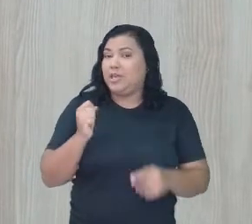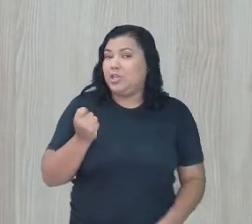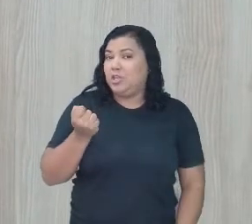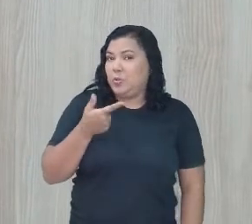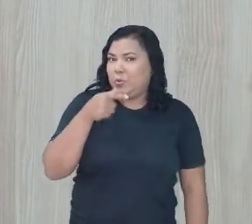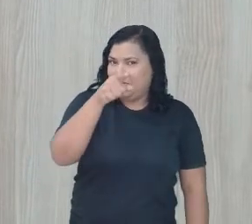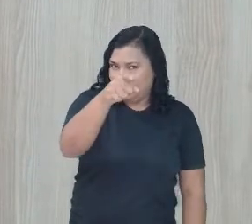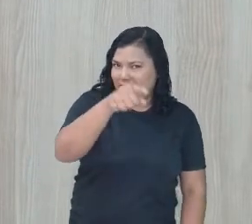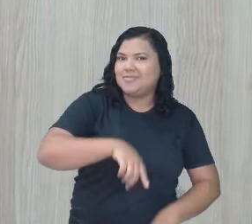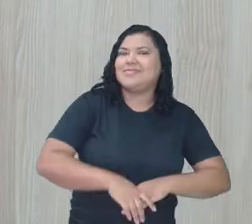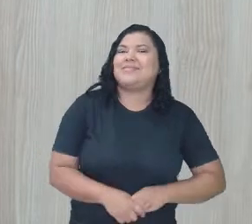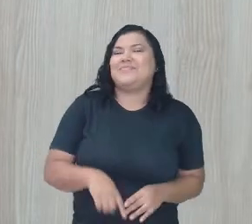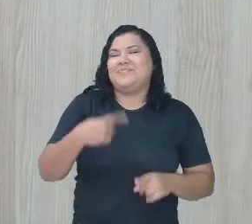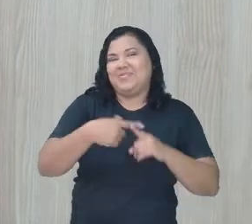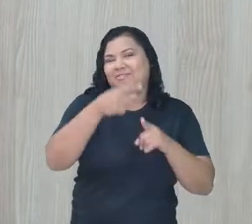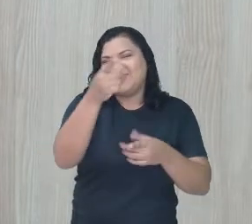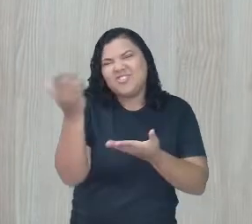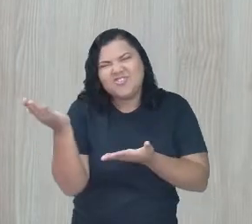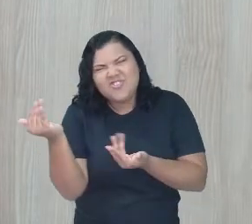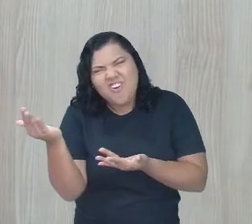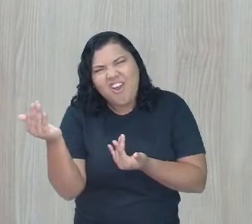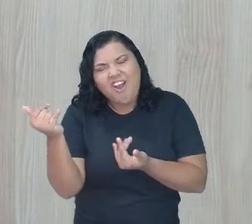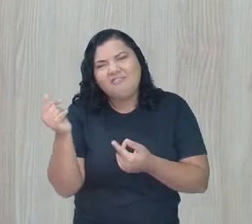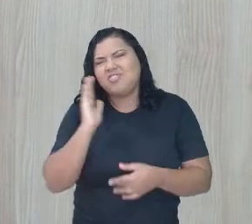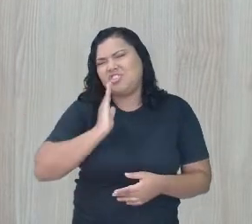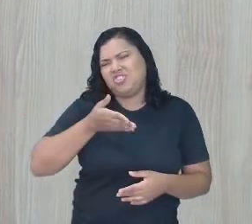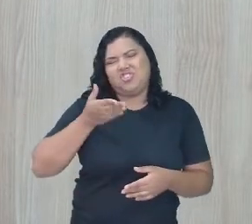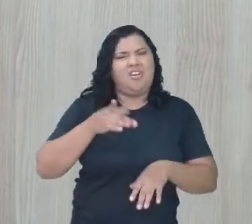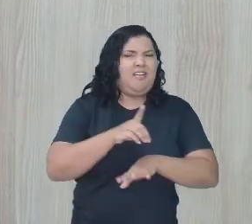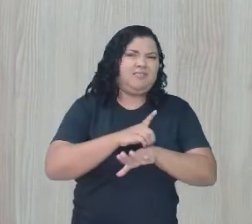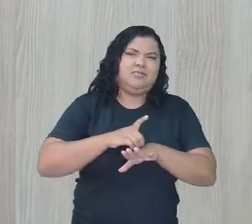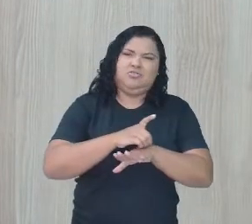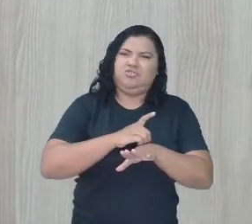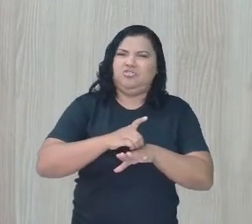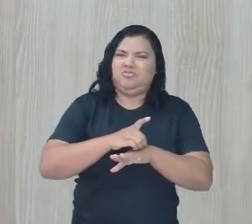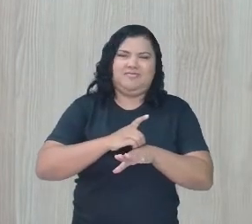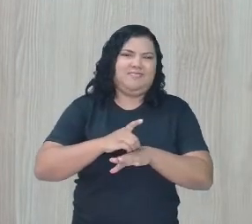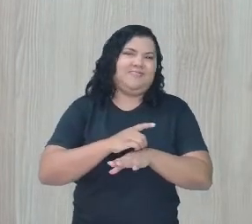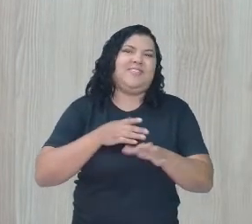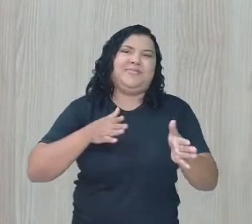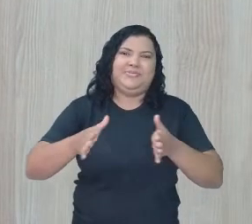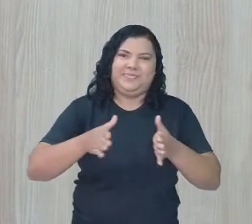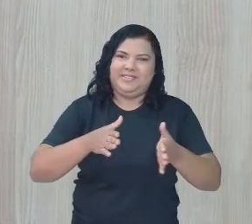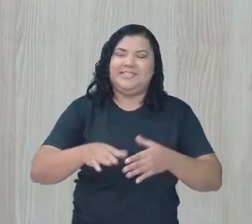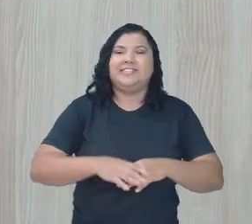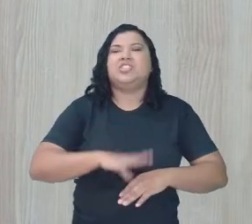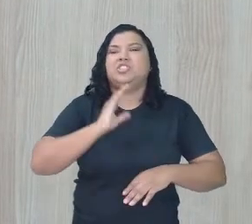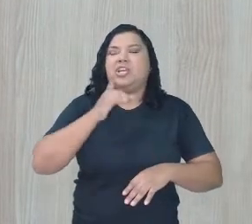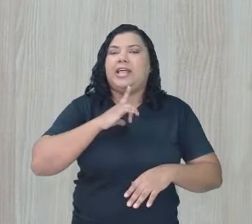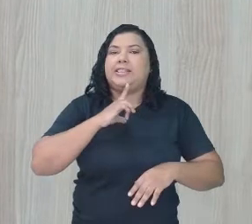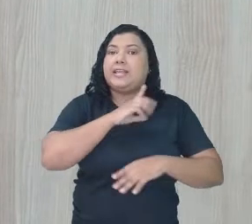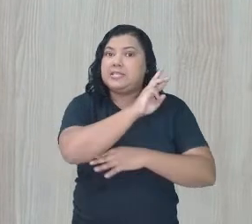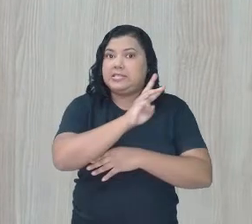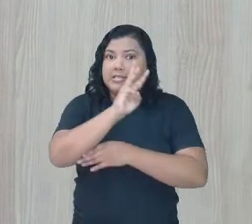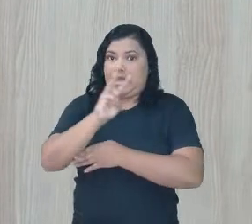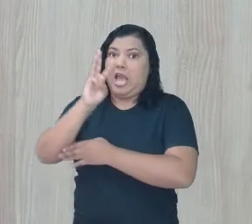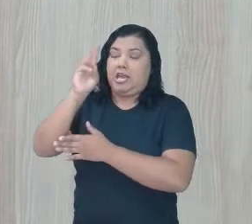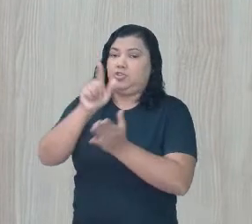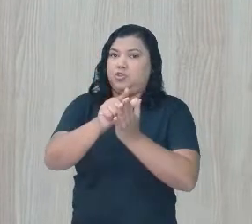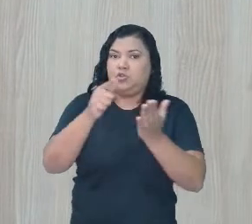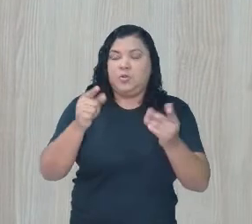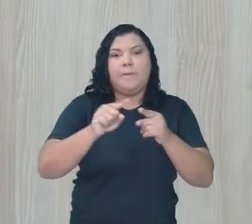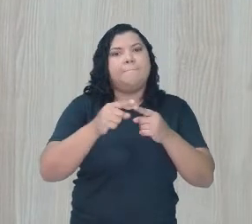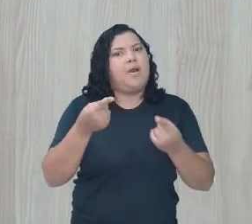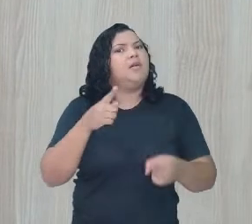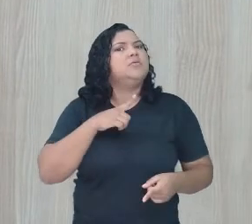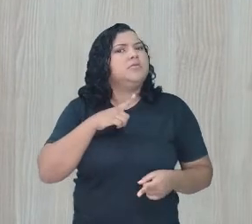casa, muito novinhos, já pegaram uma fase muito digital de jornal, já pegaram os sites, né, o jornal em sites,